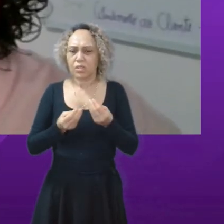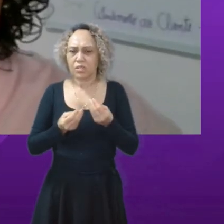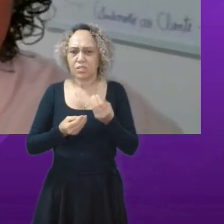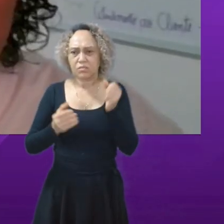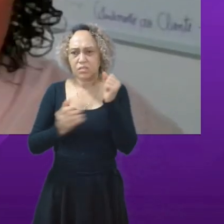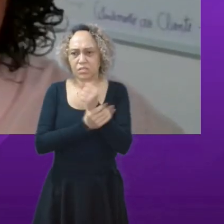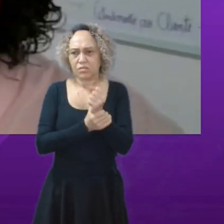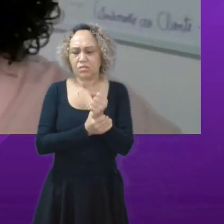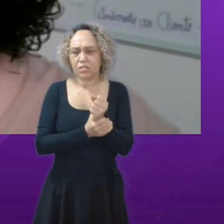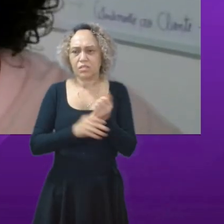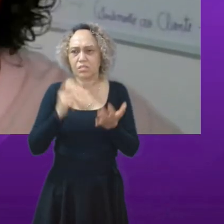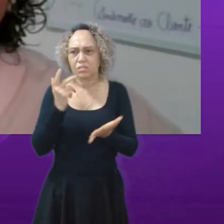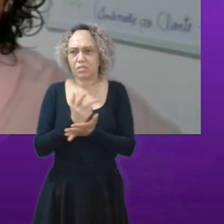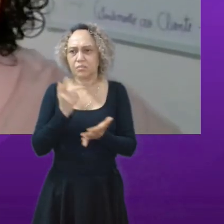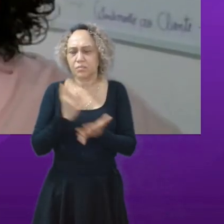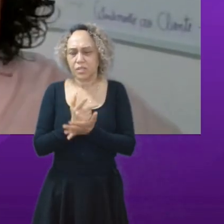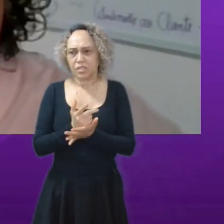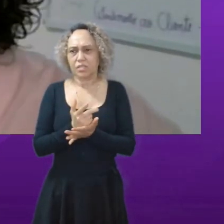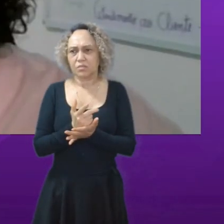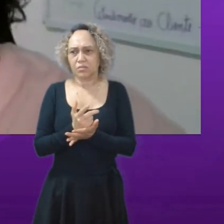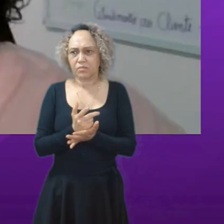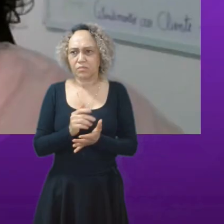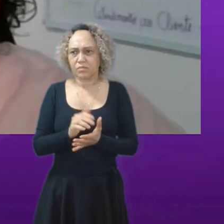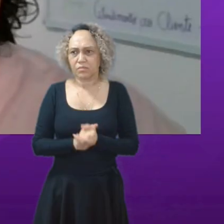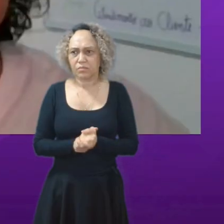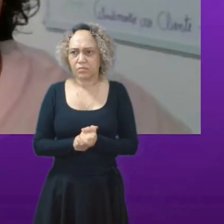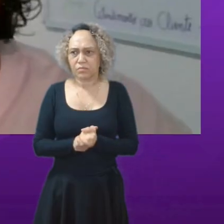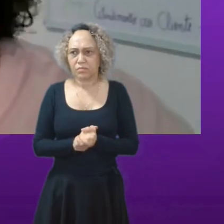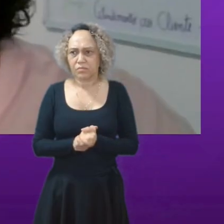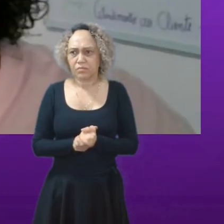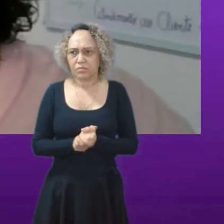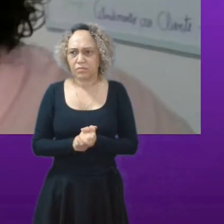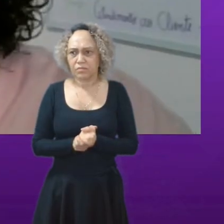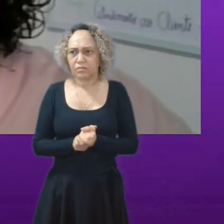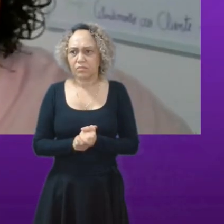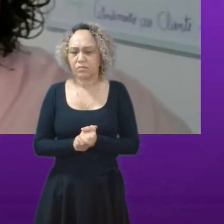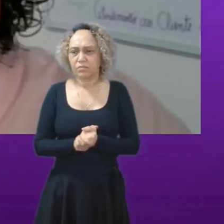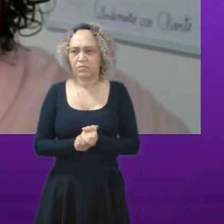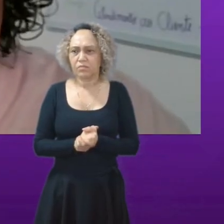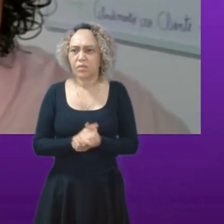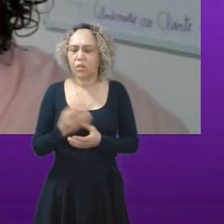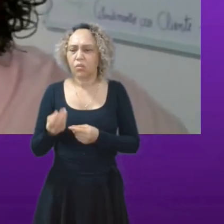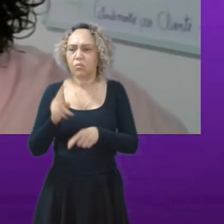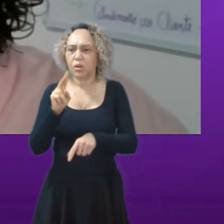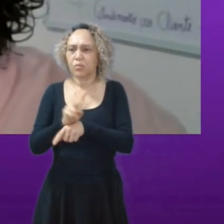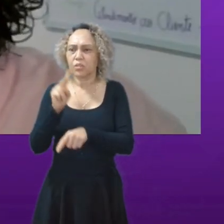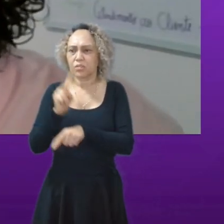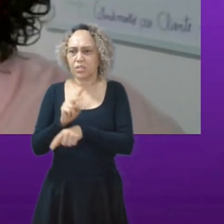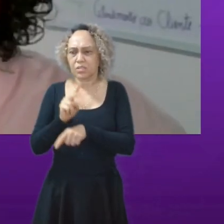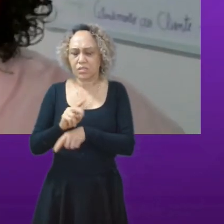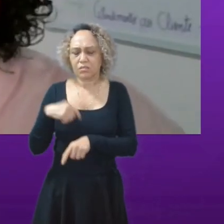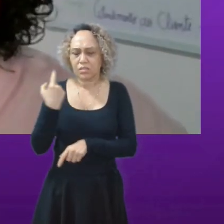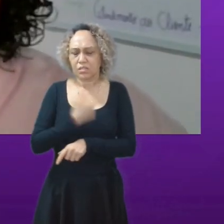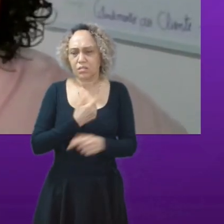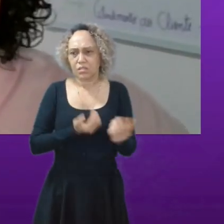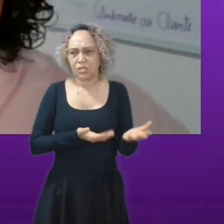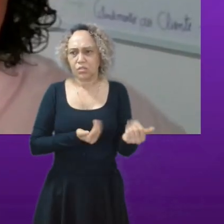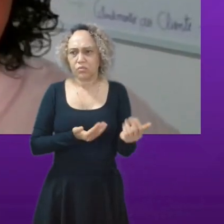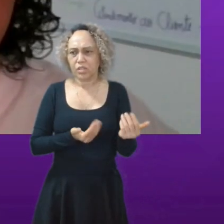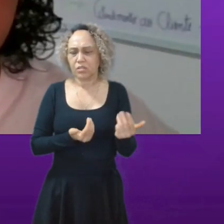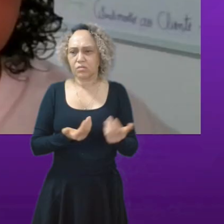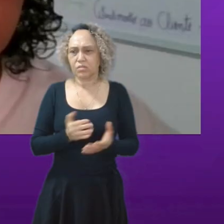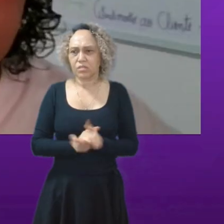né? De informação, uma segurança nacional, uma proteção da nossa juventude.